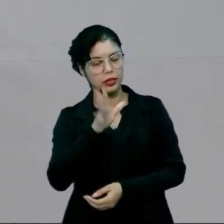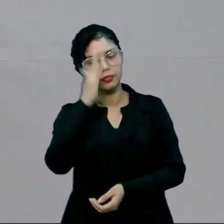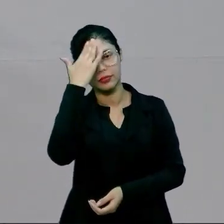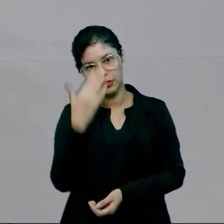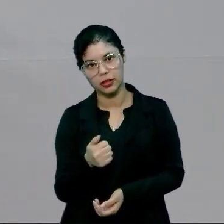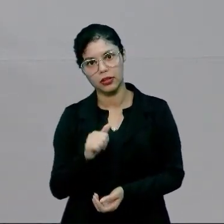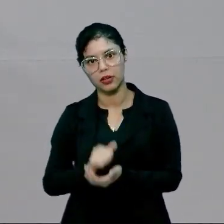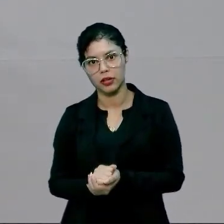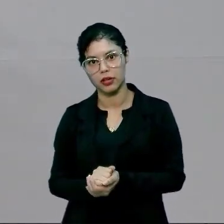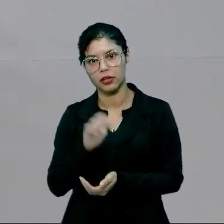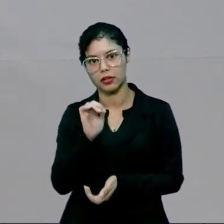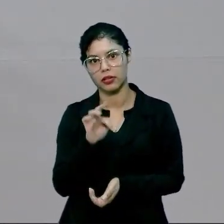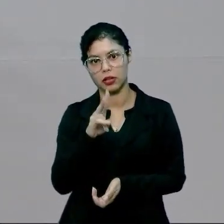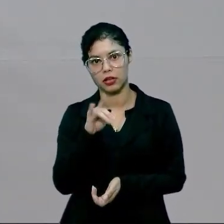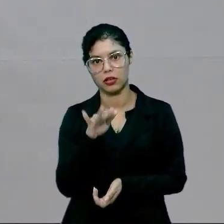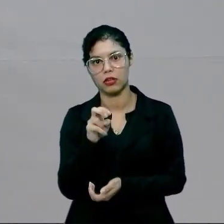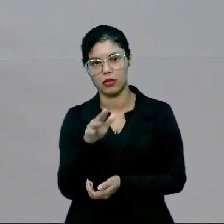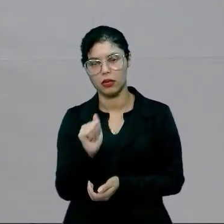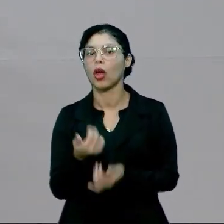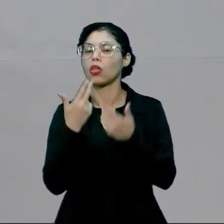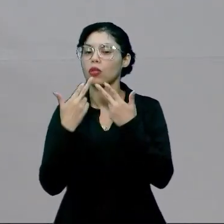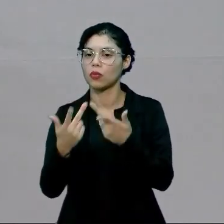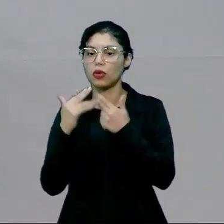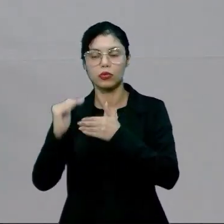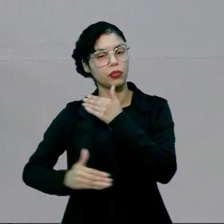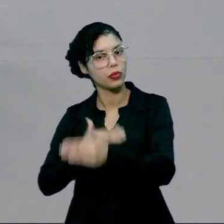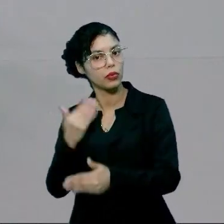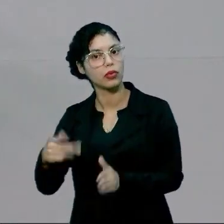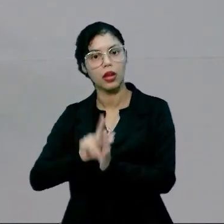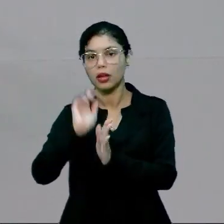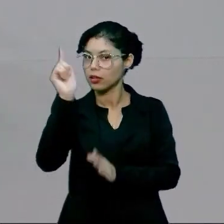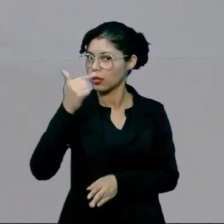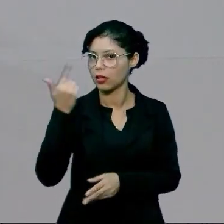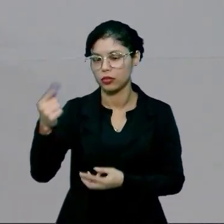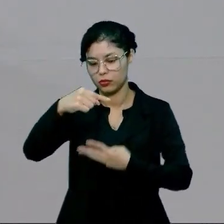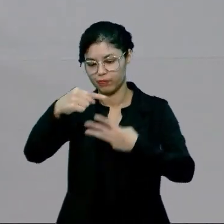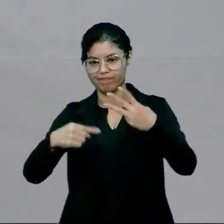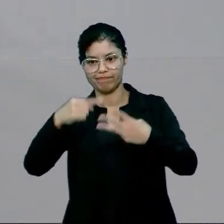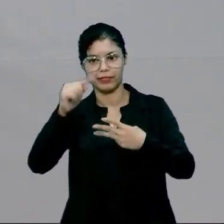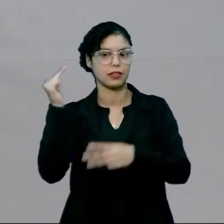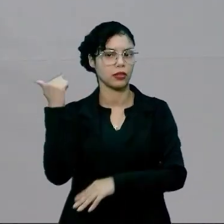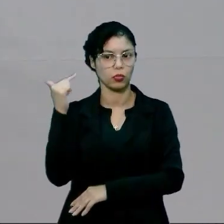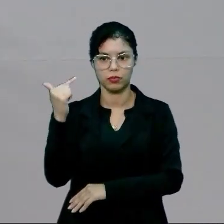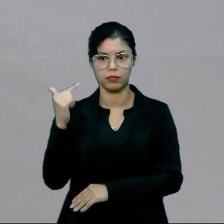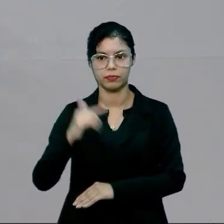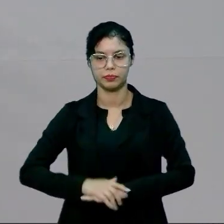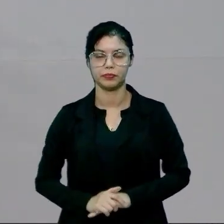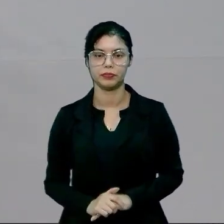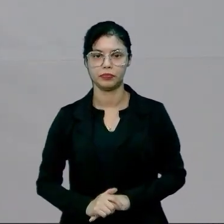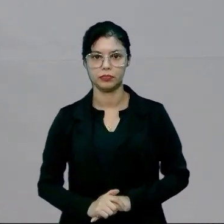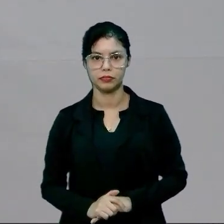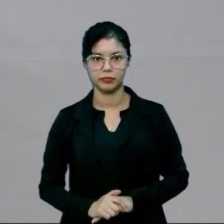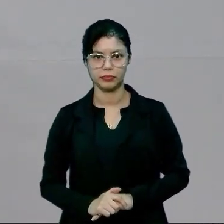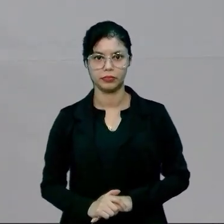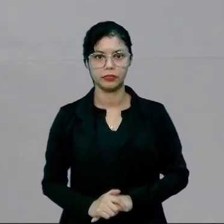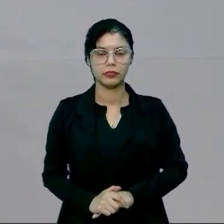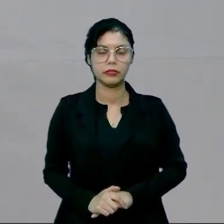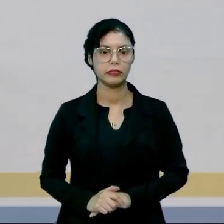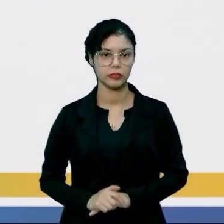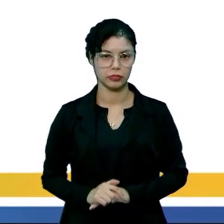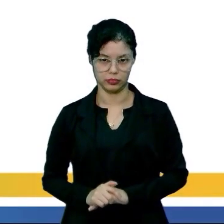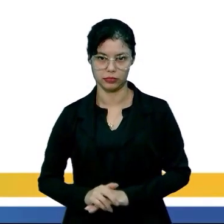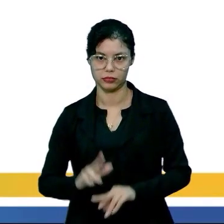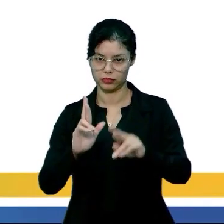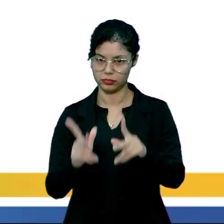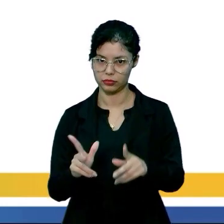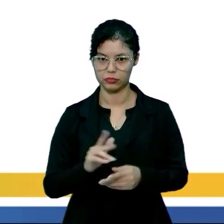dizer, é uma angiosperma, porque é uma novidade evolutiva que as outras plantas não têm, não desenvolveram, tá? E é isso que